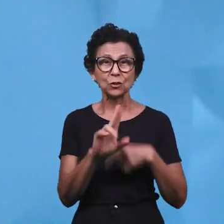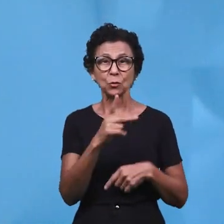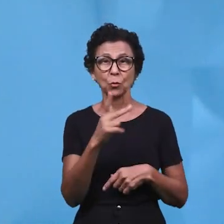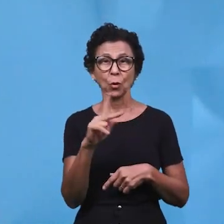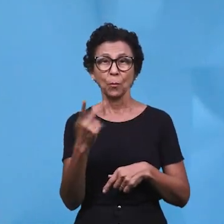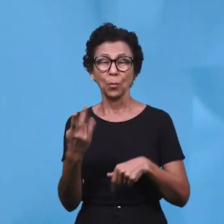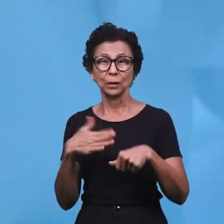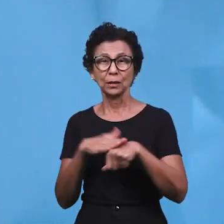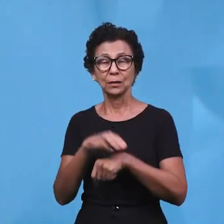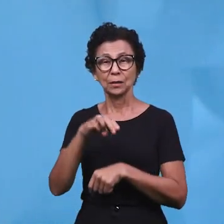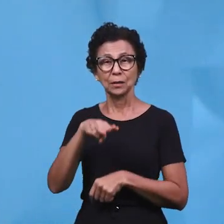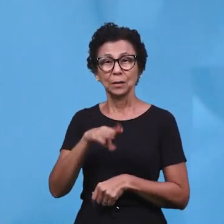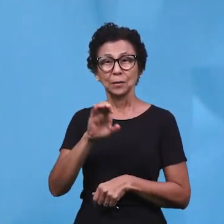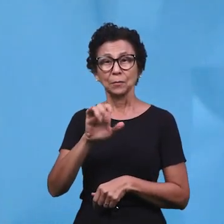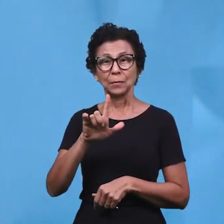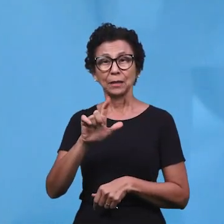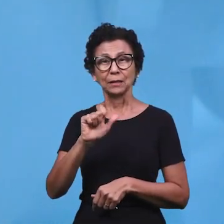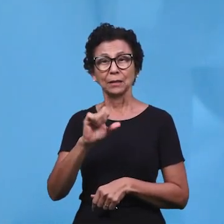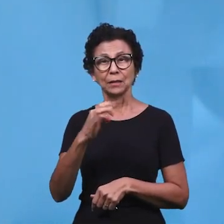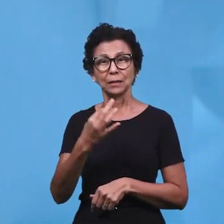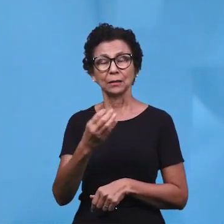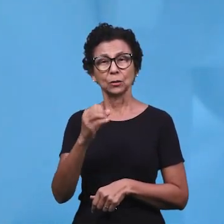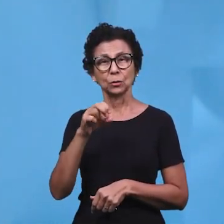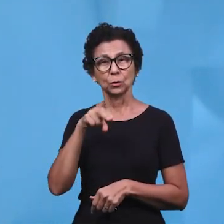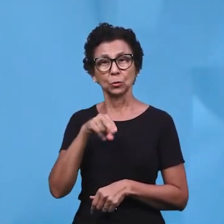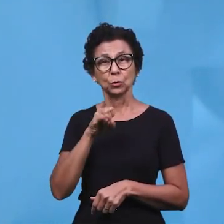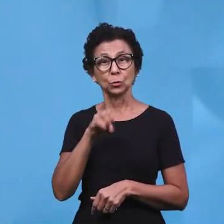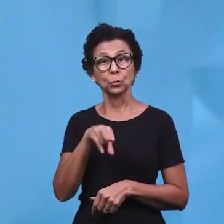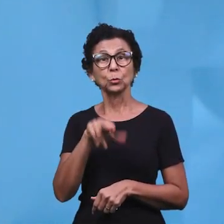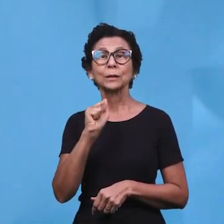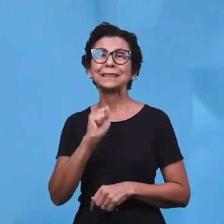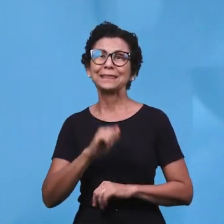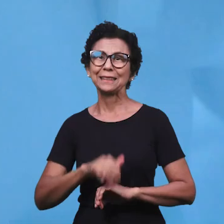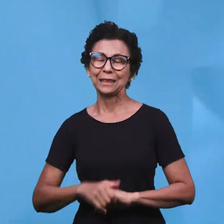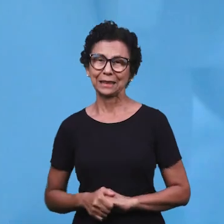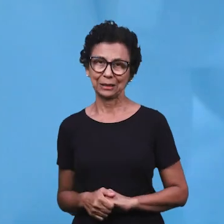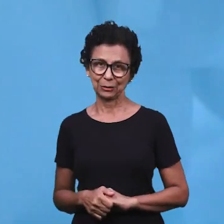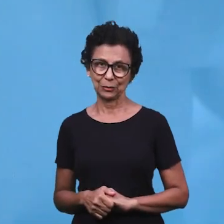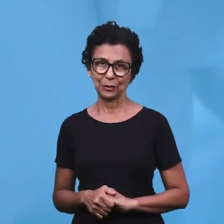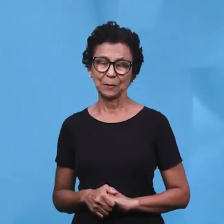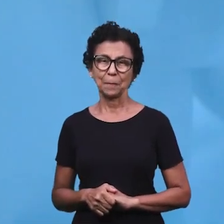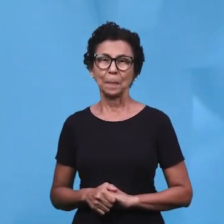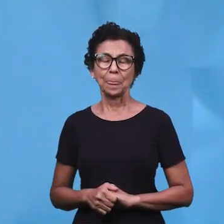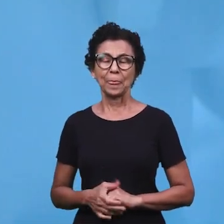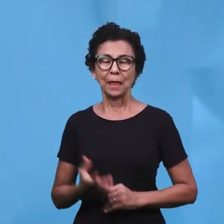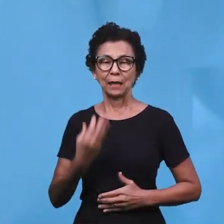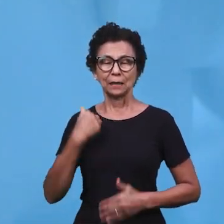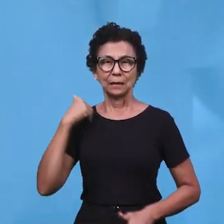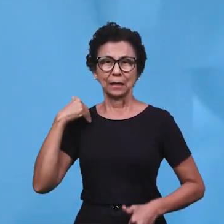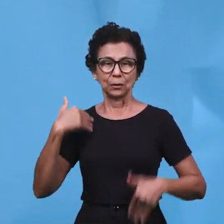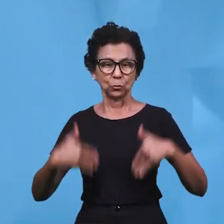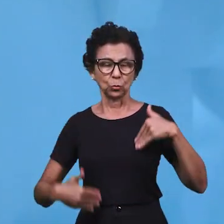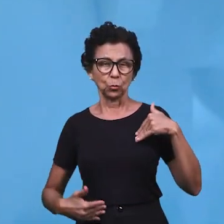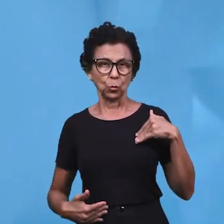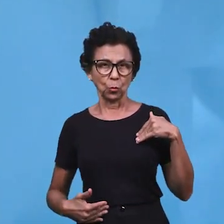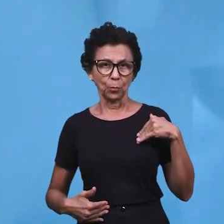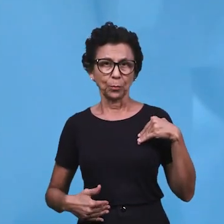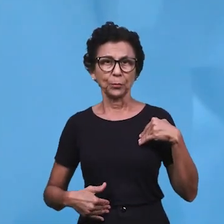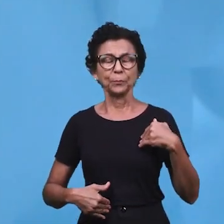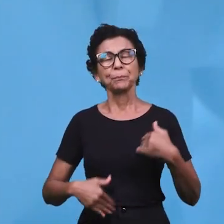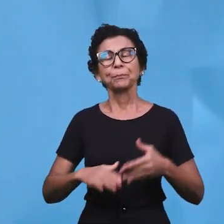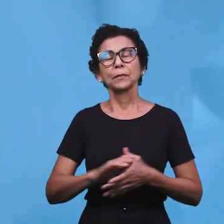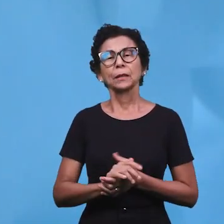da noite. Né, que o hormônio da melatonina ele é produzido por uma glândula do nosso corpo, que é a glândula